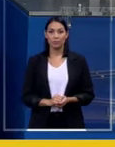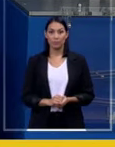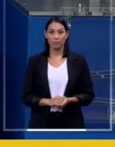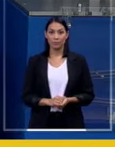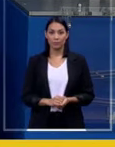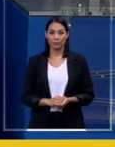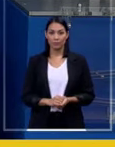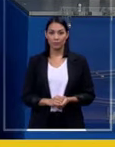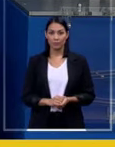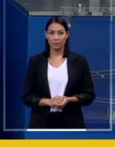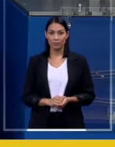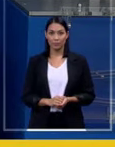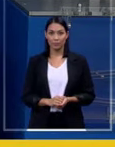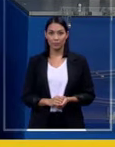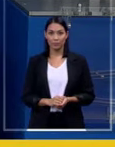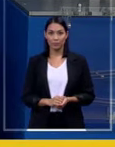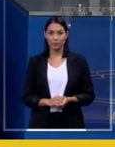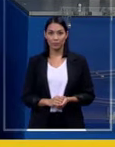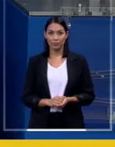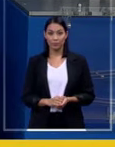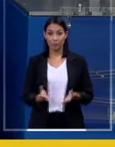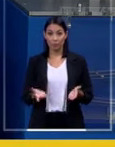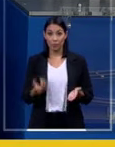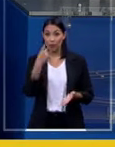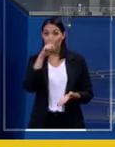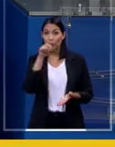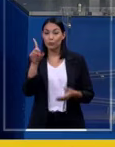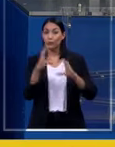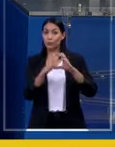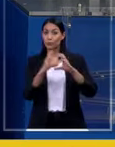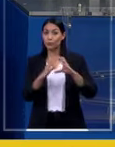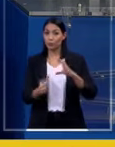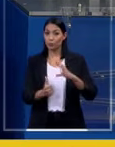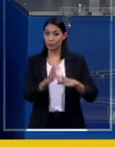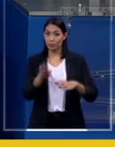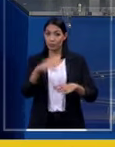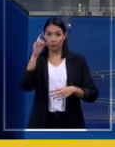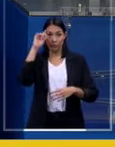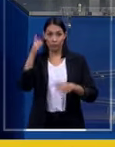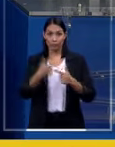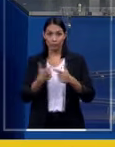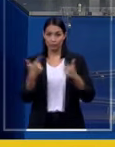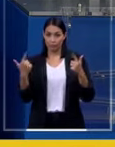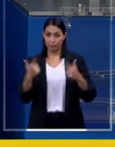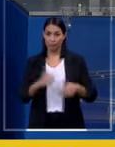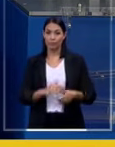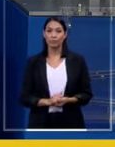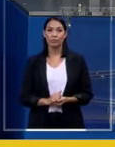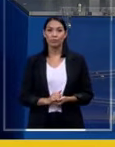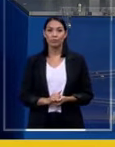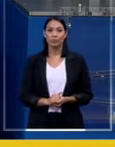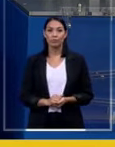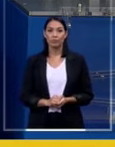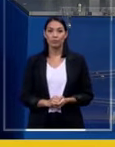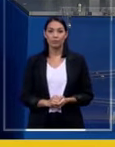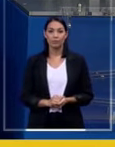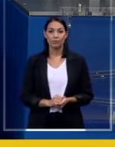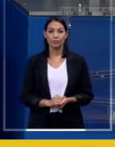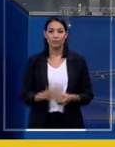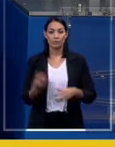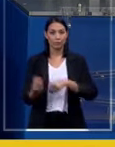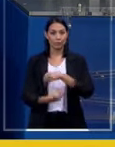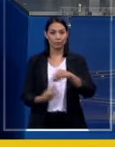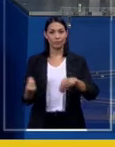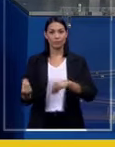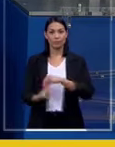dezena sorteada. Vamos agora para a sétima e última dezena dessa primeira fase do sorteio do dia de sorte. Globo